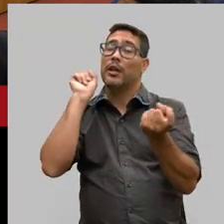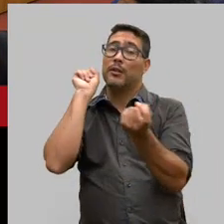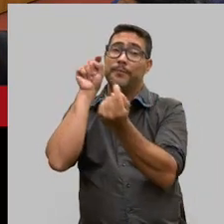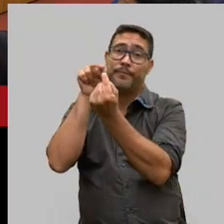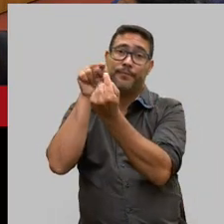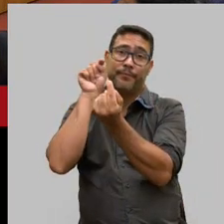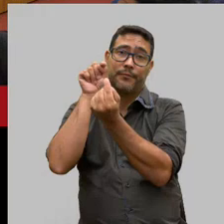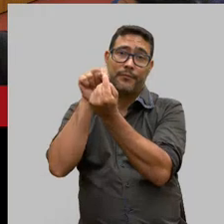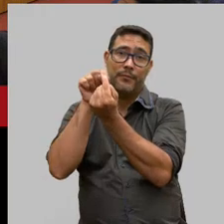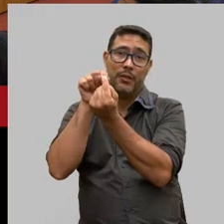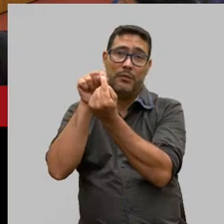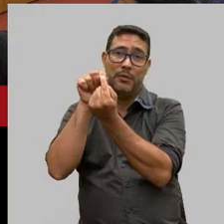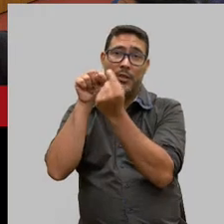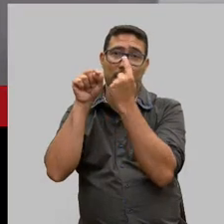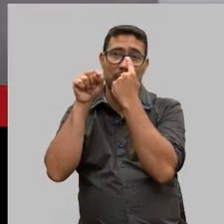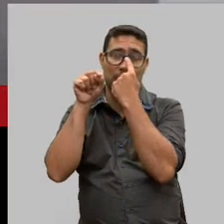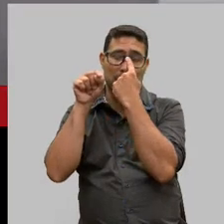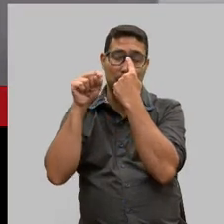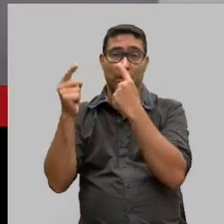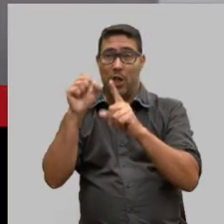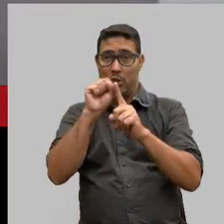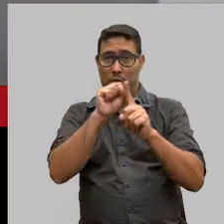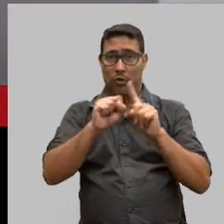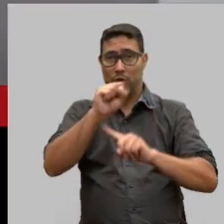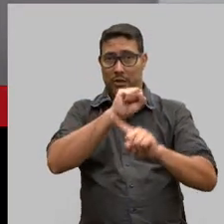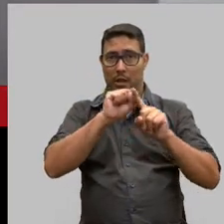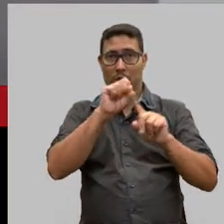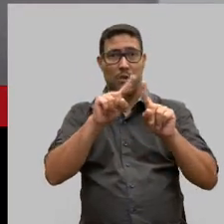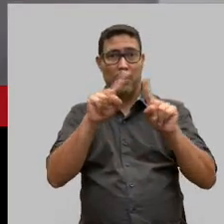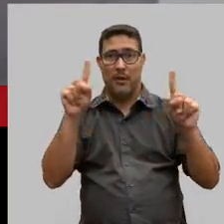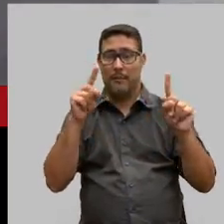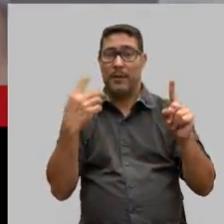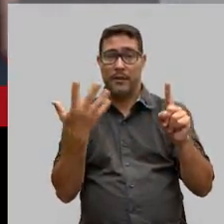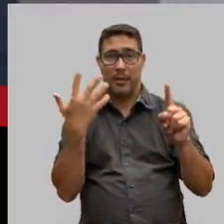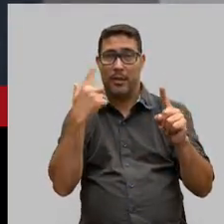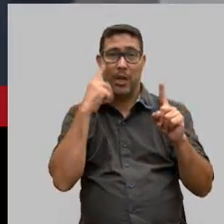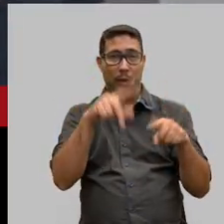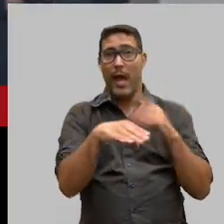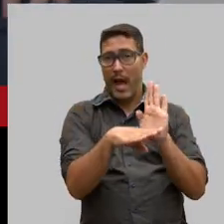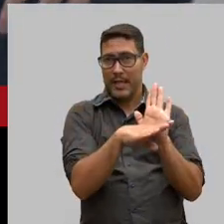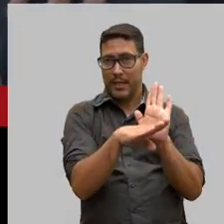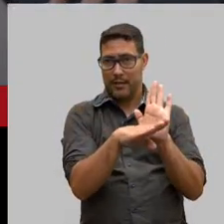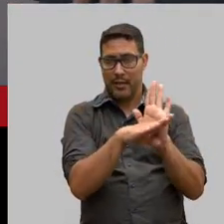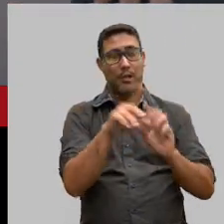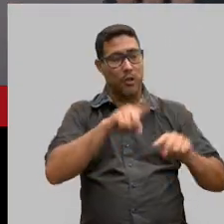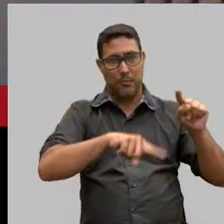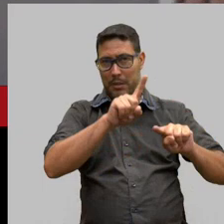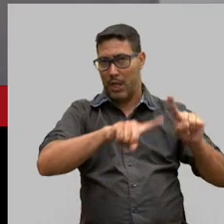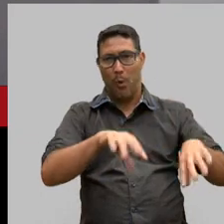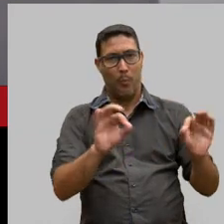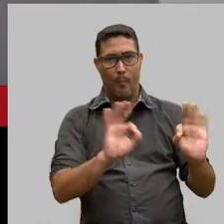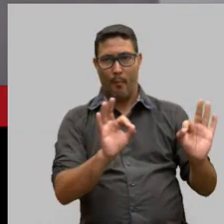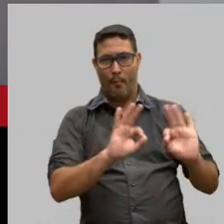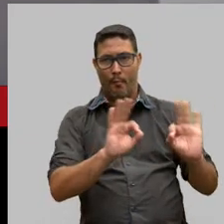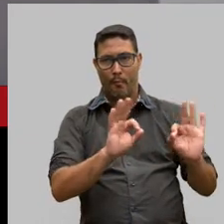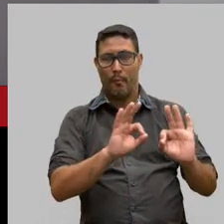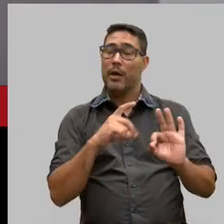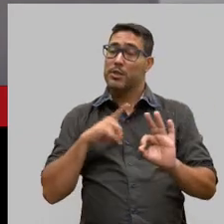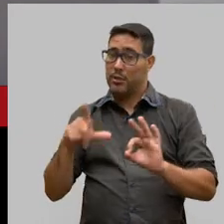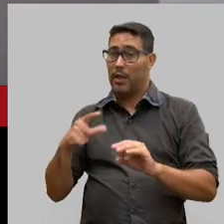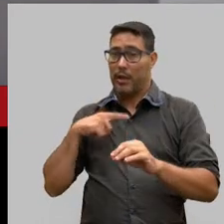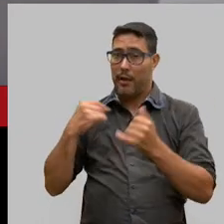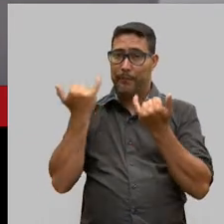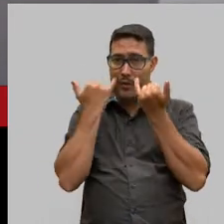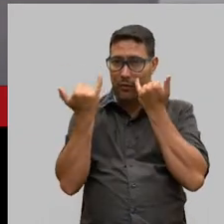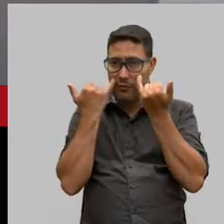uma uma questão aí social mas ele não trabalha com o assistencialismo material Ou seja a gente leva informação